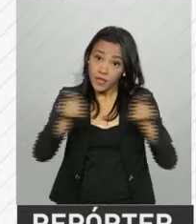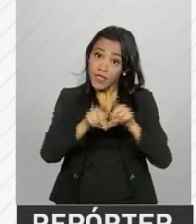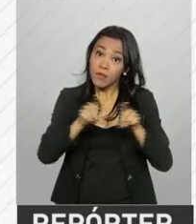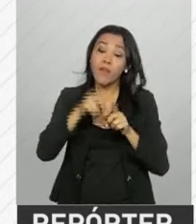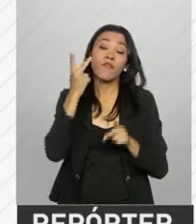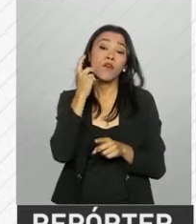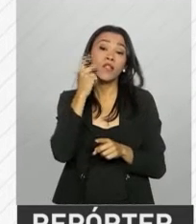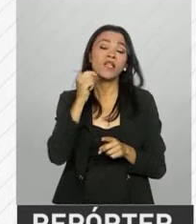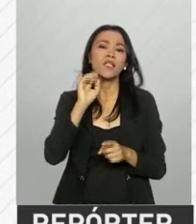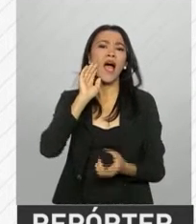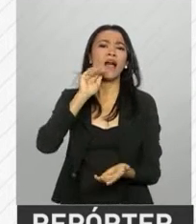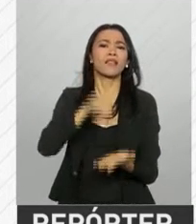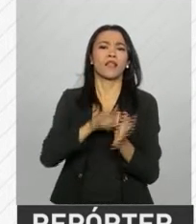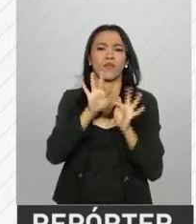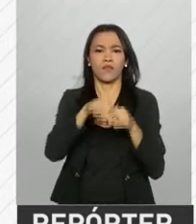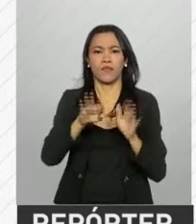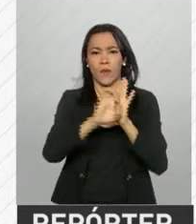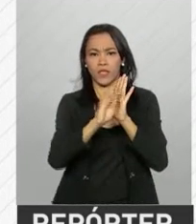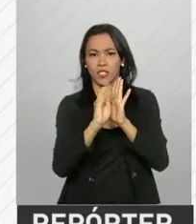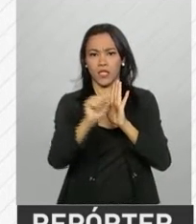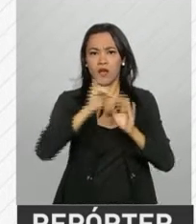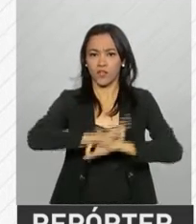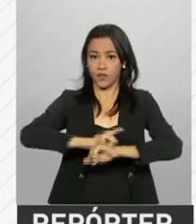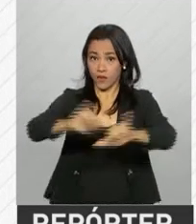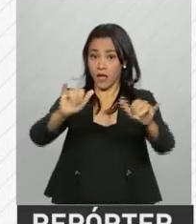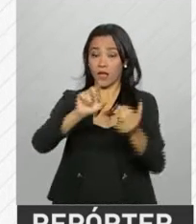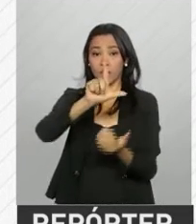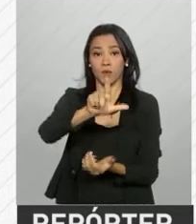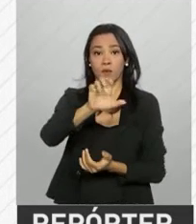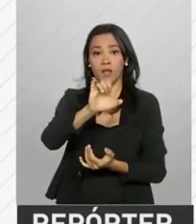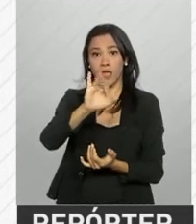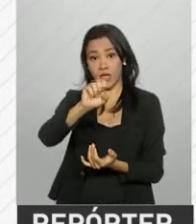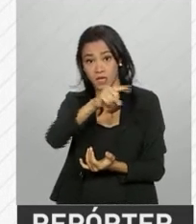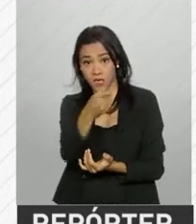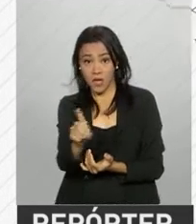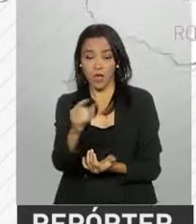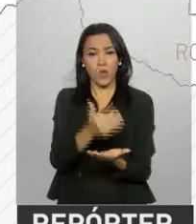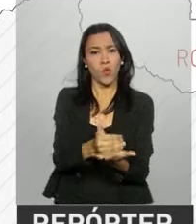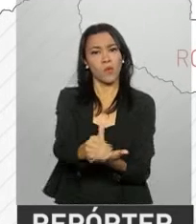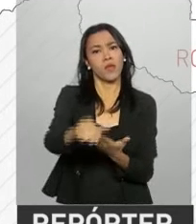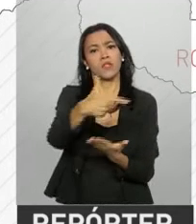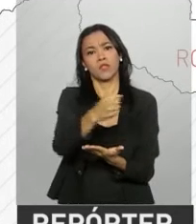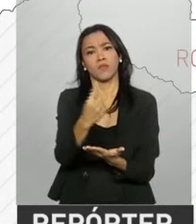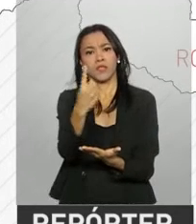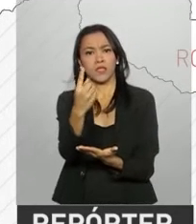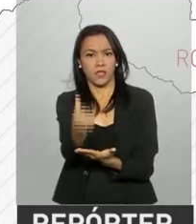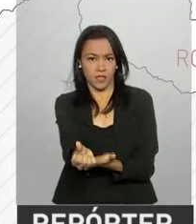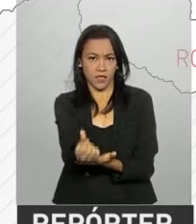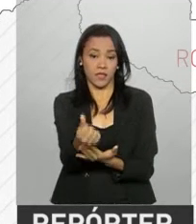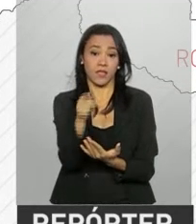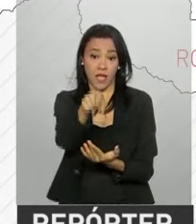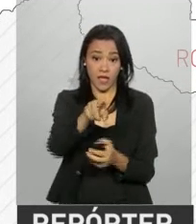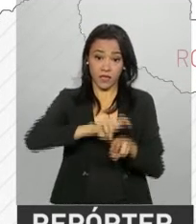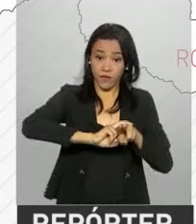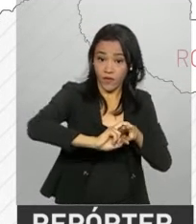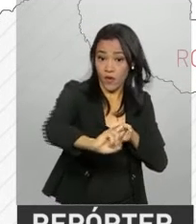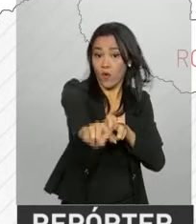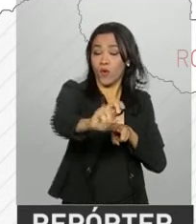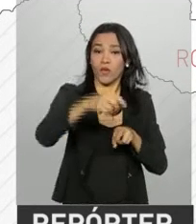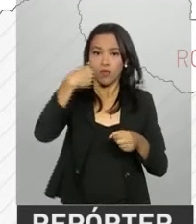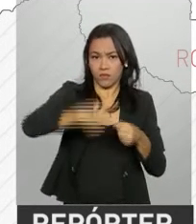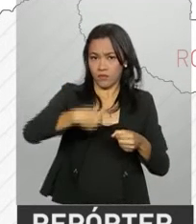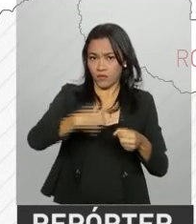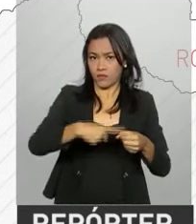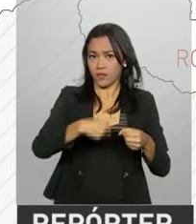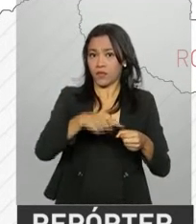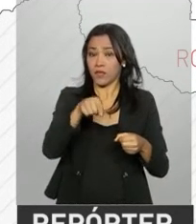ter editais publicados até o fim deste ano com leilão previsto para o começo de 2017 A Ferrovia que liga Sinop